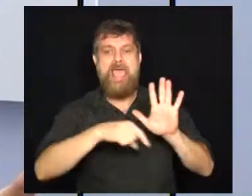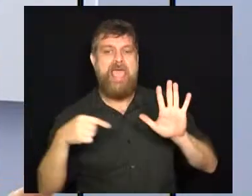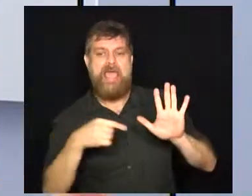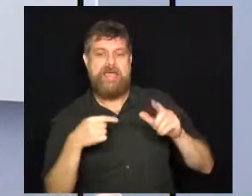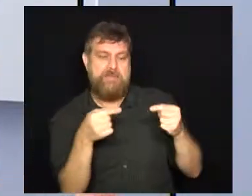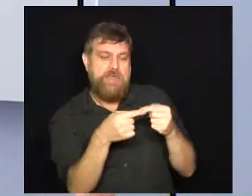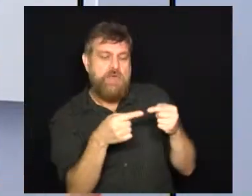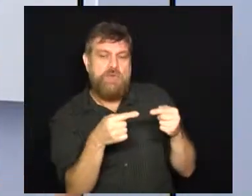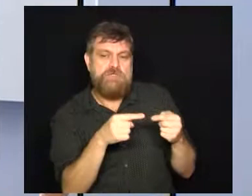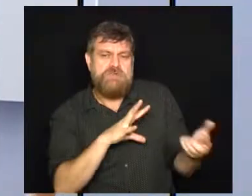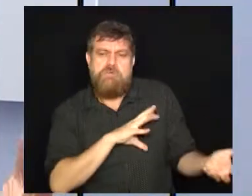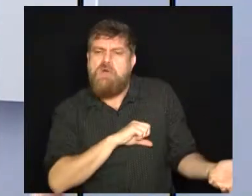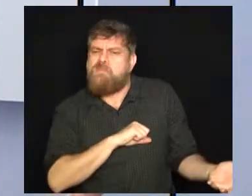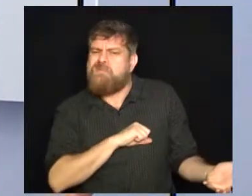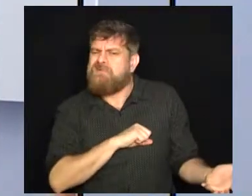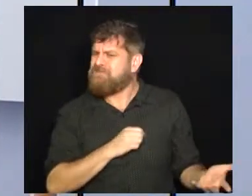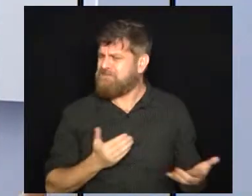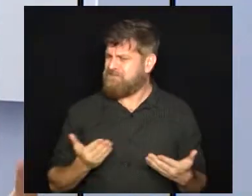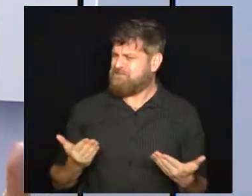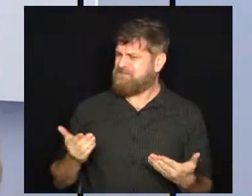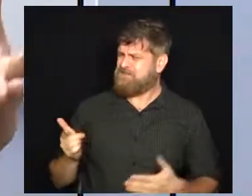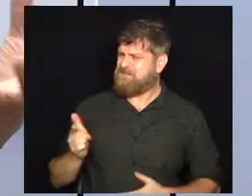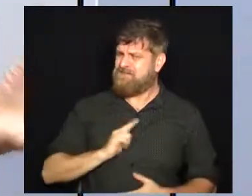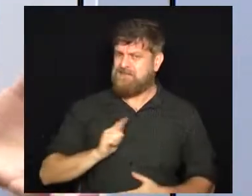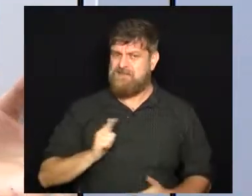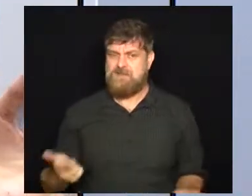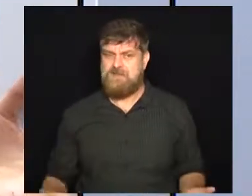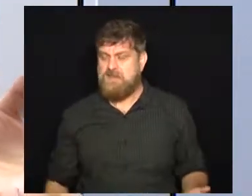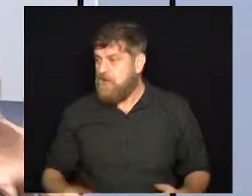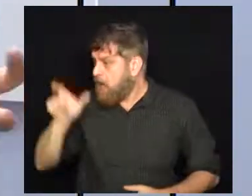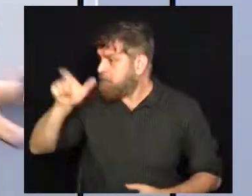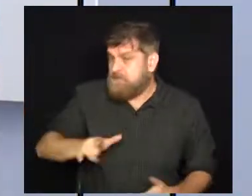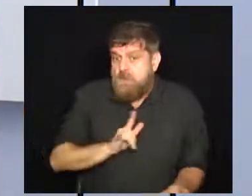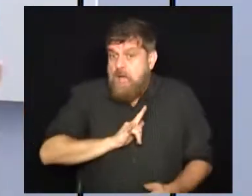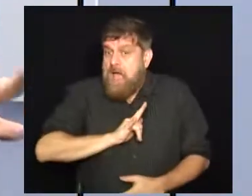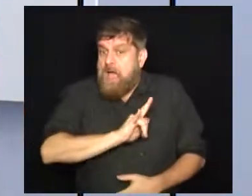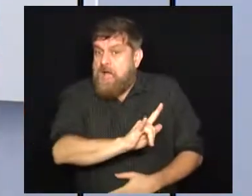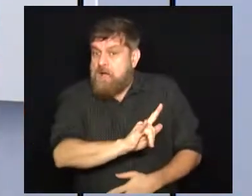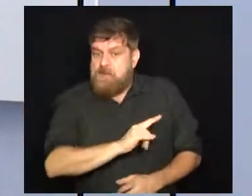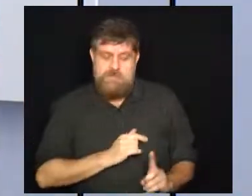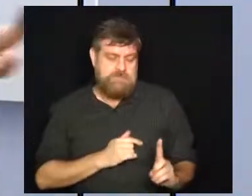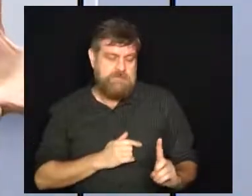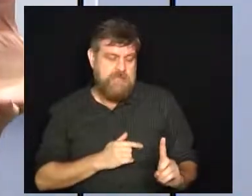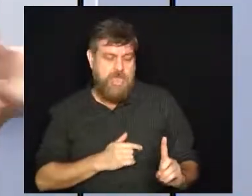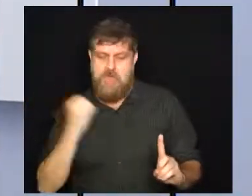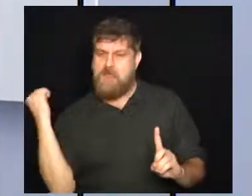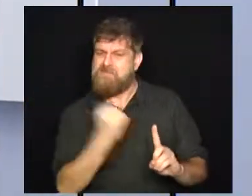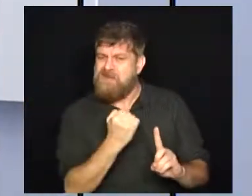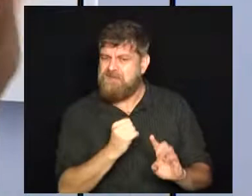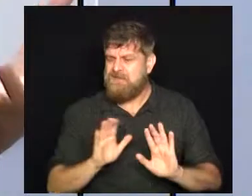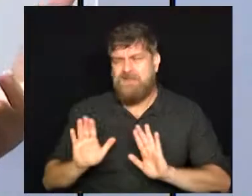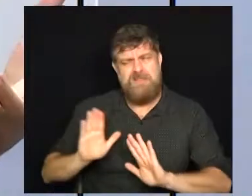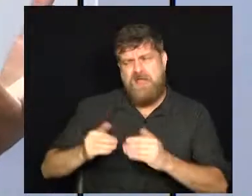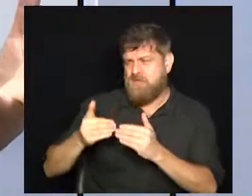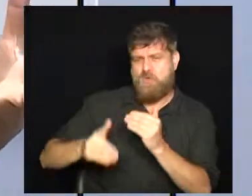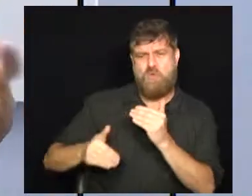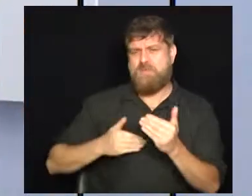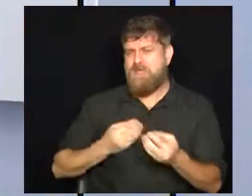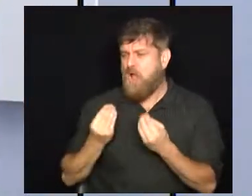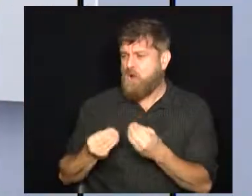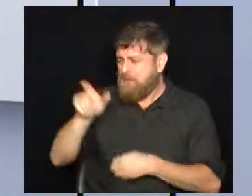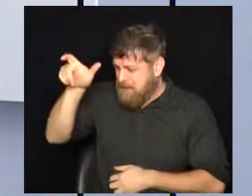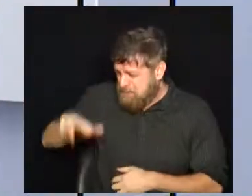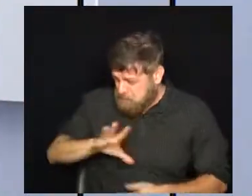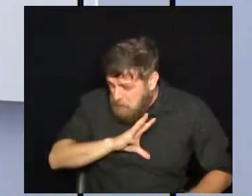questionou isso. Como assim crime passional? Crime passional tem a ideia de que amou tanto que matou? Não, gente, amor, quem ama não bate, quem ama não mata. Né?